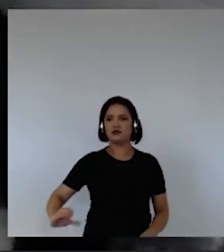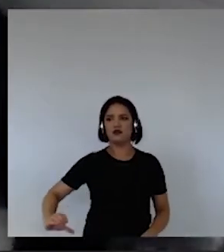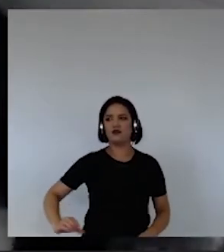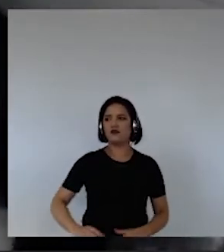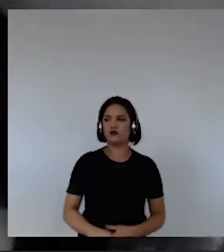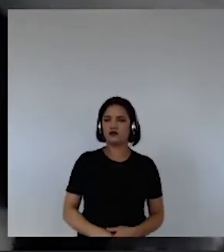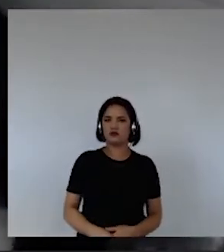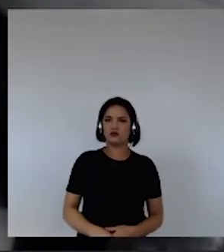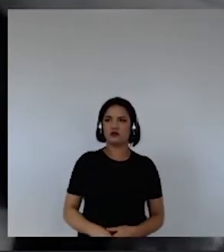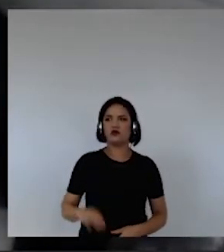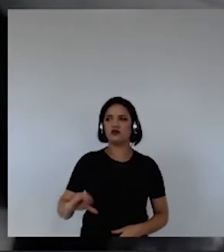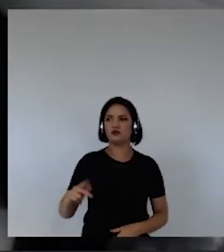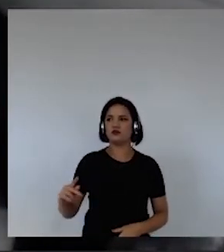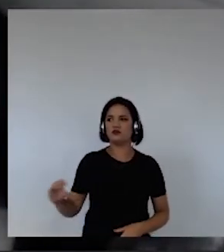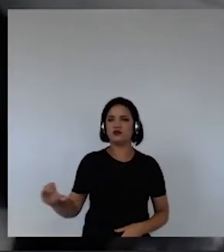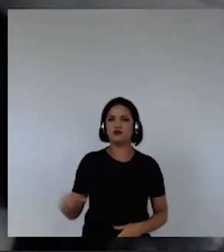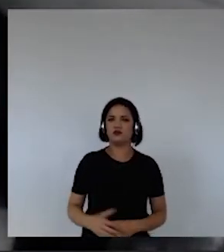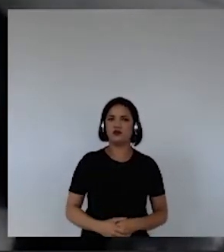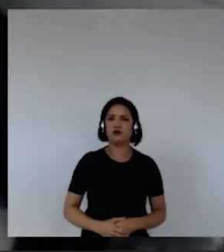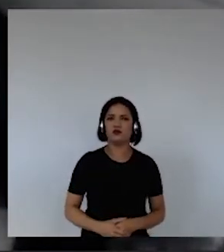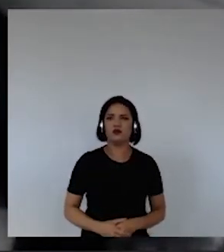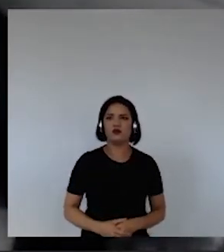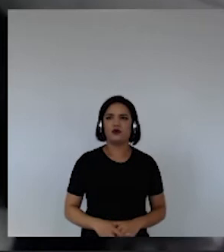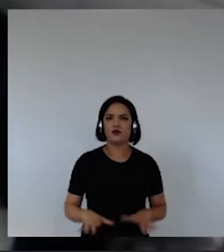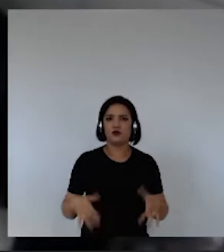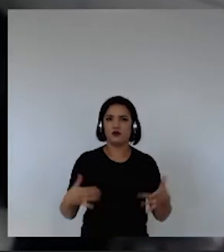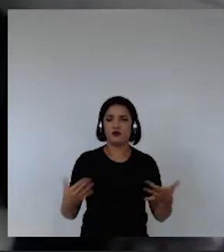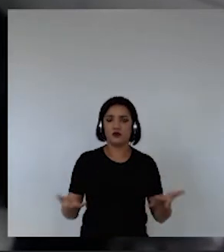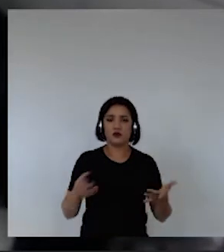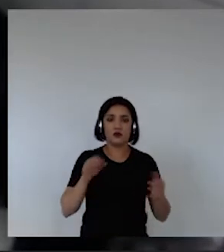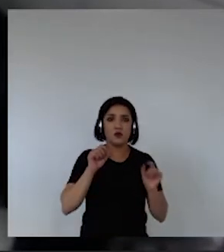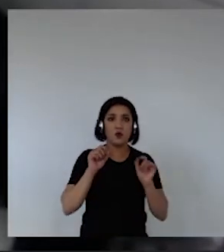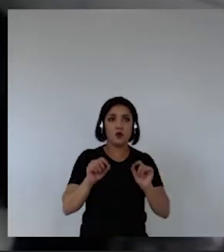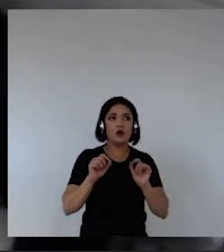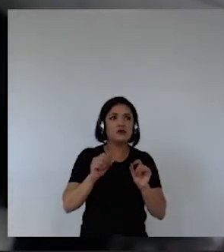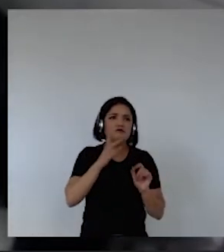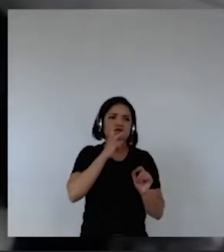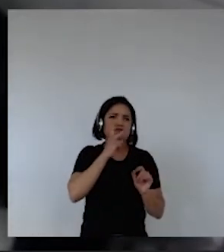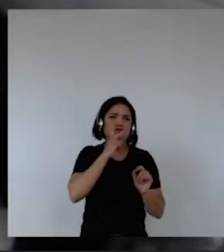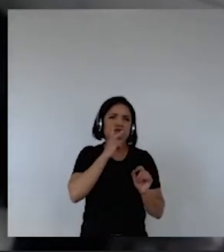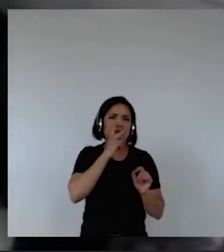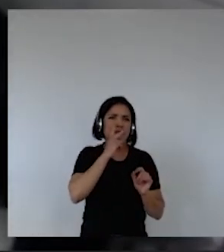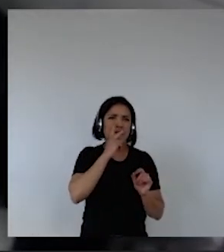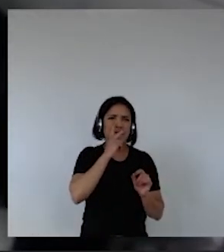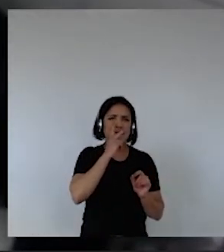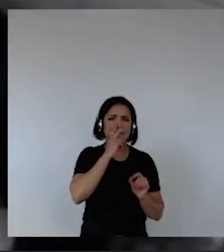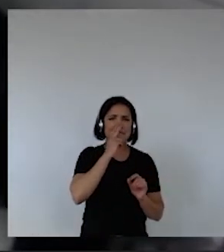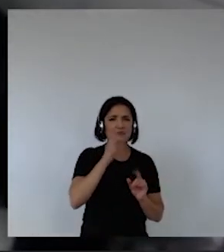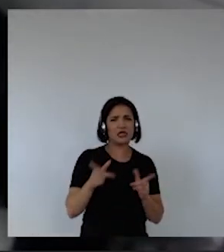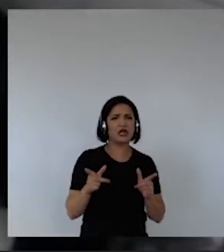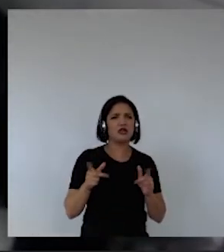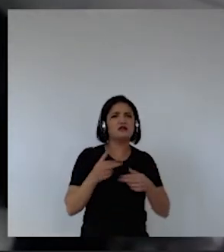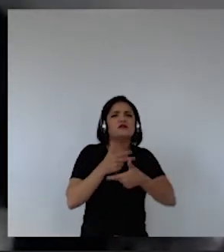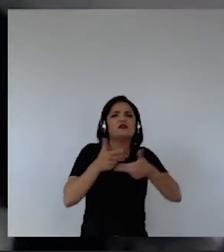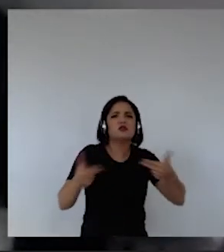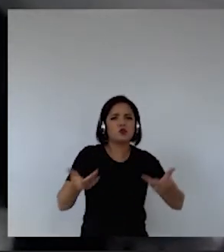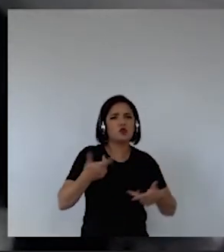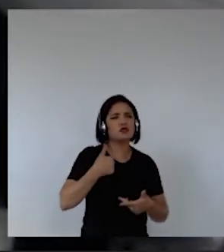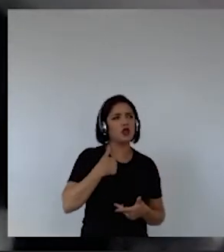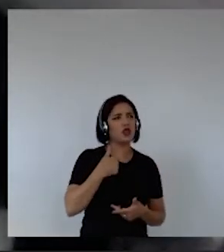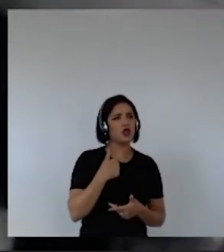com ausência de prejuízo. Portanto, se esse é o caso, o que não me parece muito nas questões, pelo menos que eu tenho